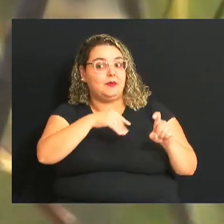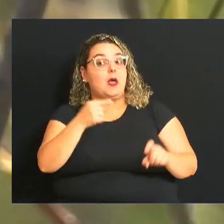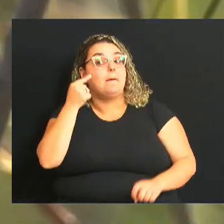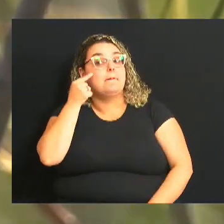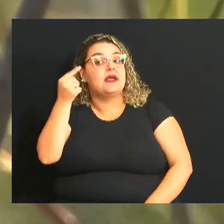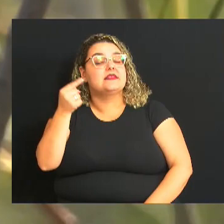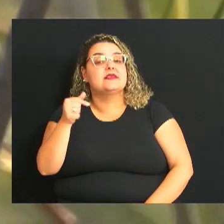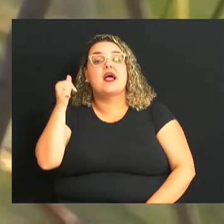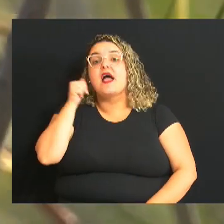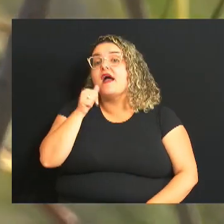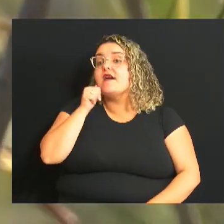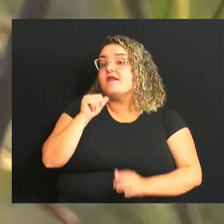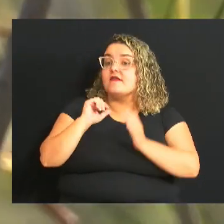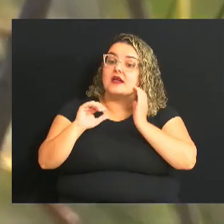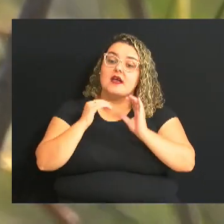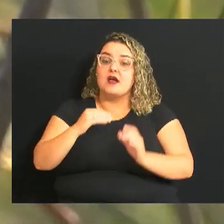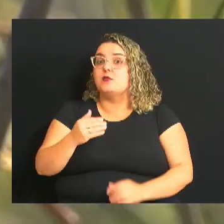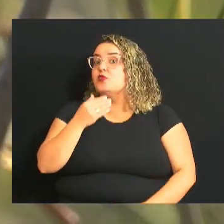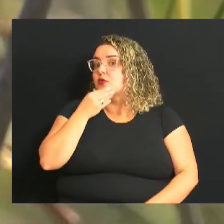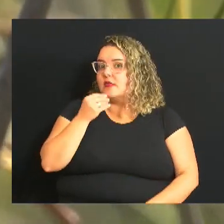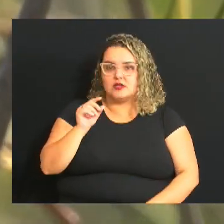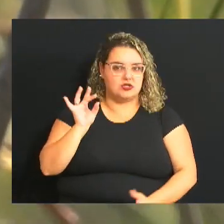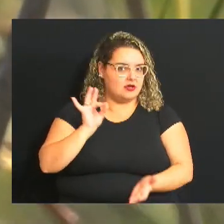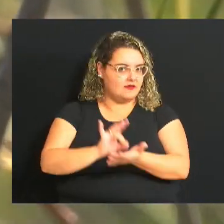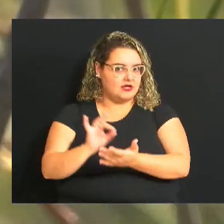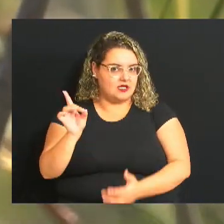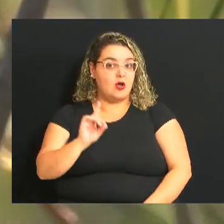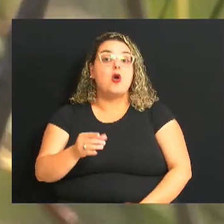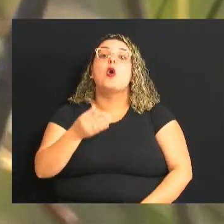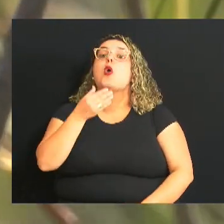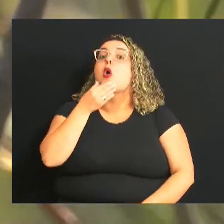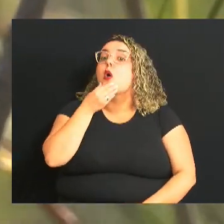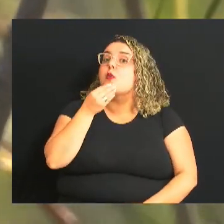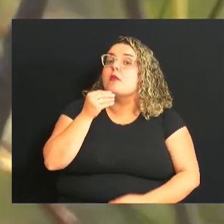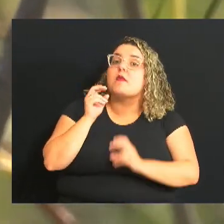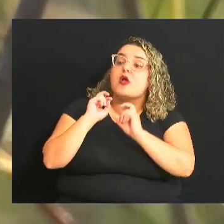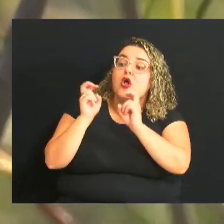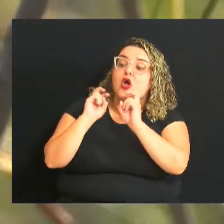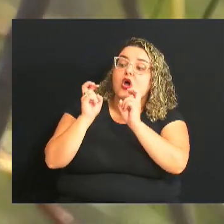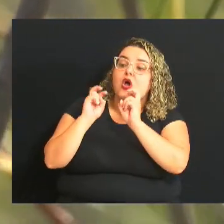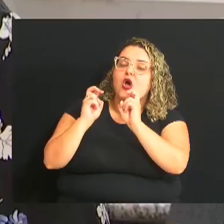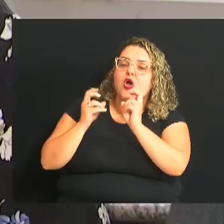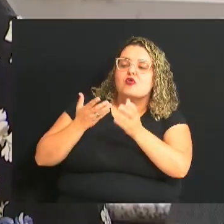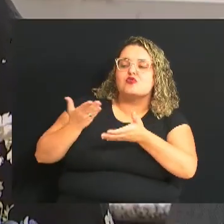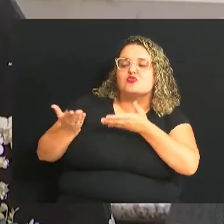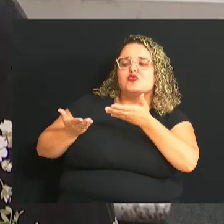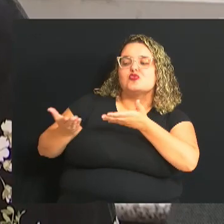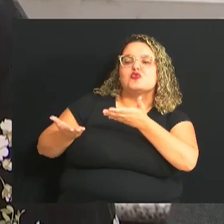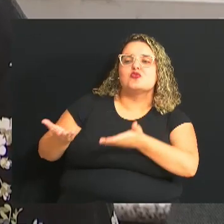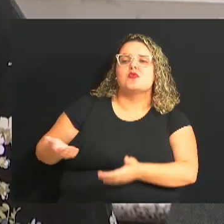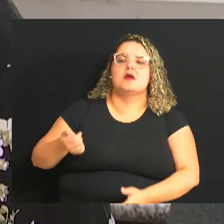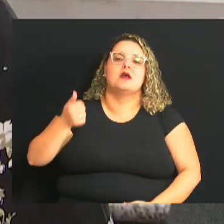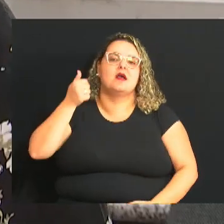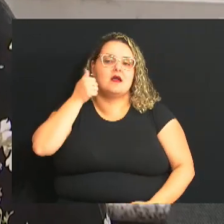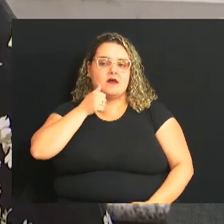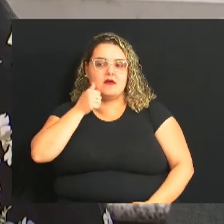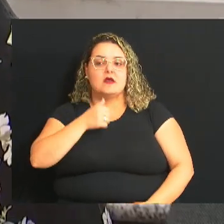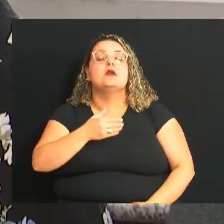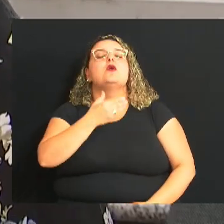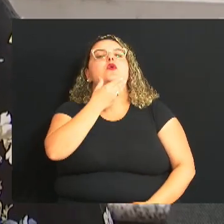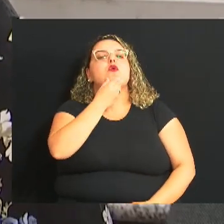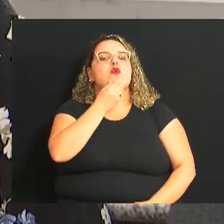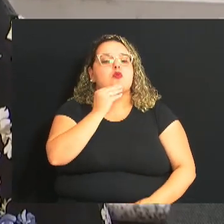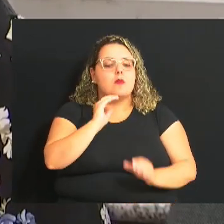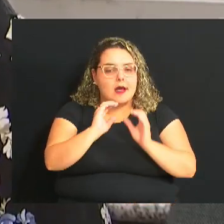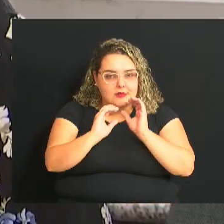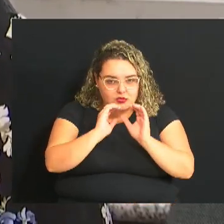está cantando para o macho. Na verdade, não. É o macho que está gritando, cortejando a fêmea. Então, são os machos que cantam